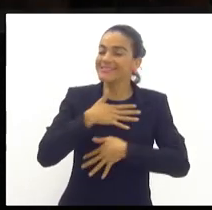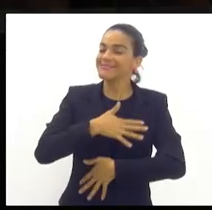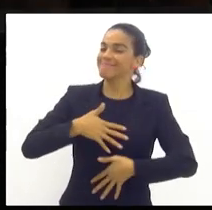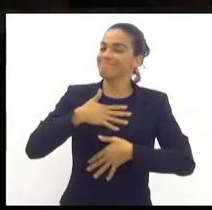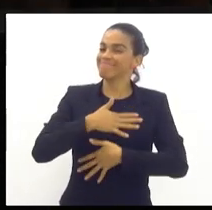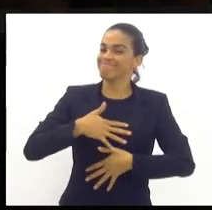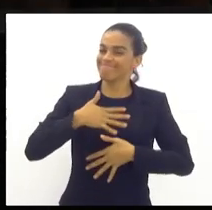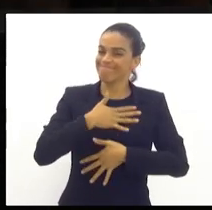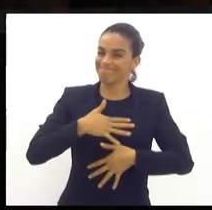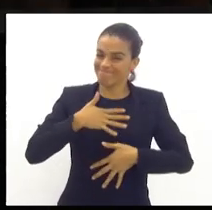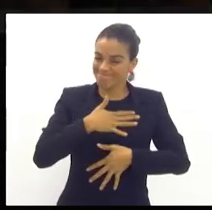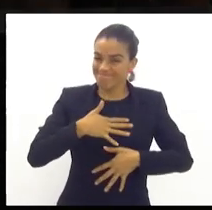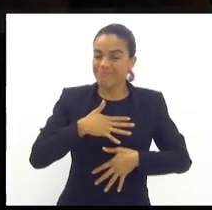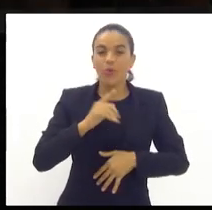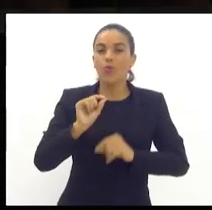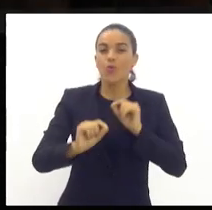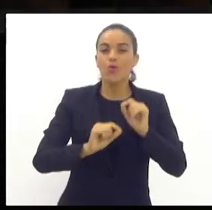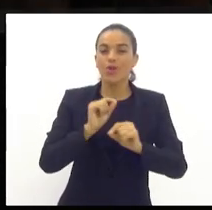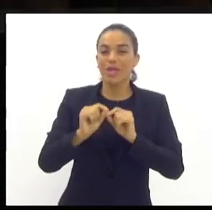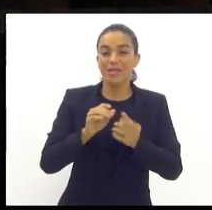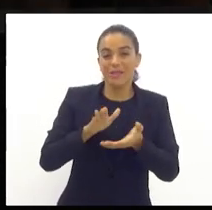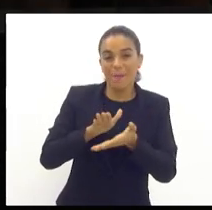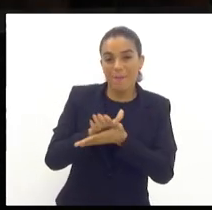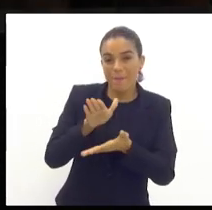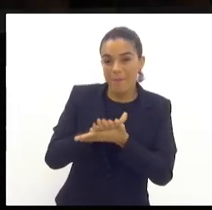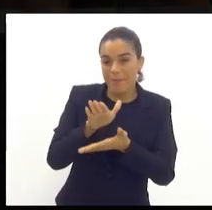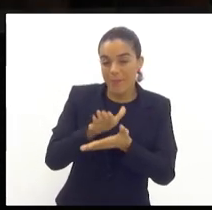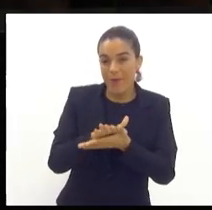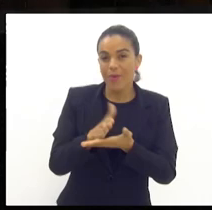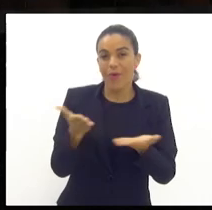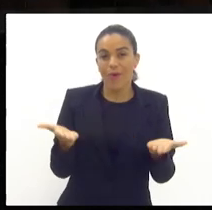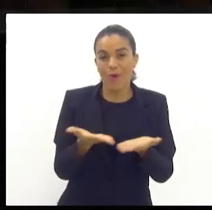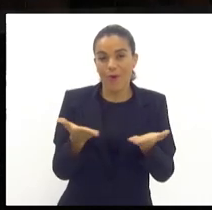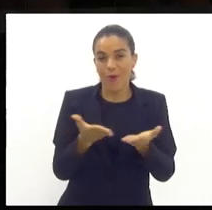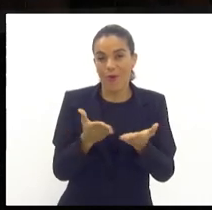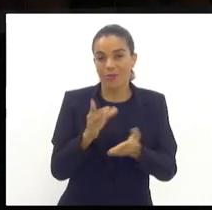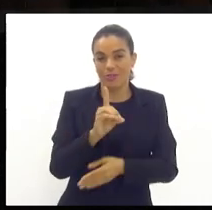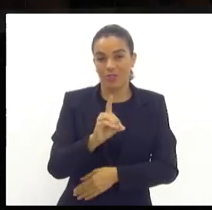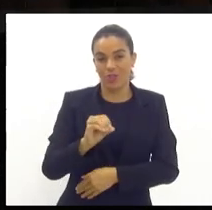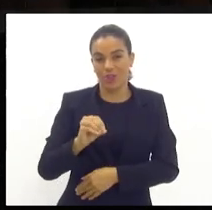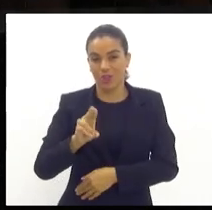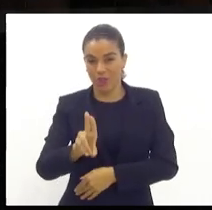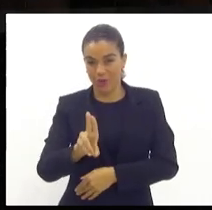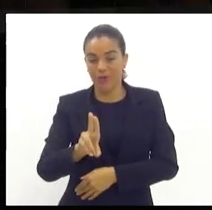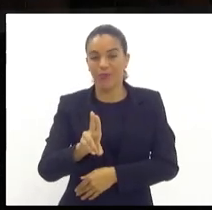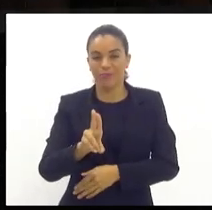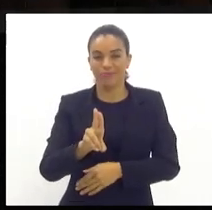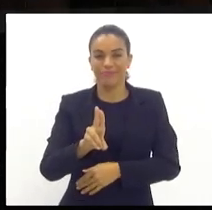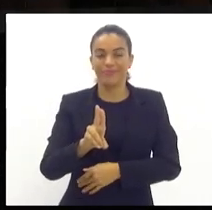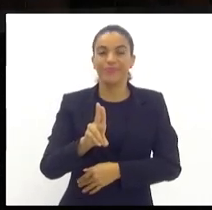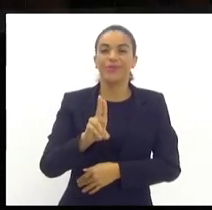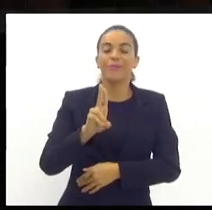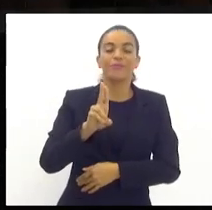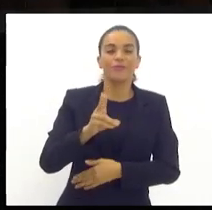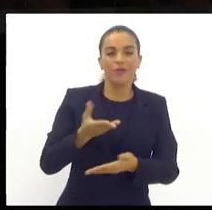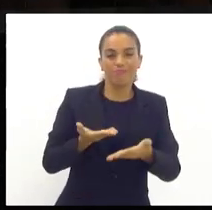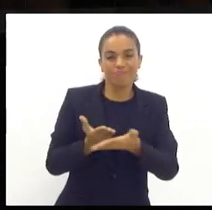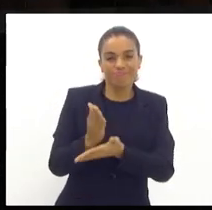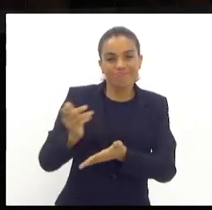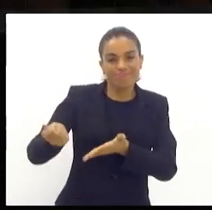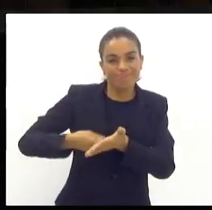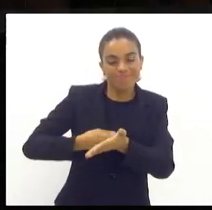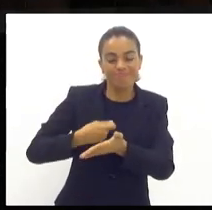satisfação de ter sido publicado hoje no Diário Oficial, sancionada